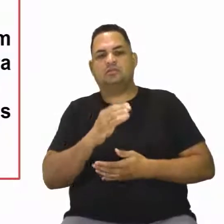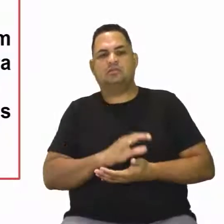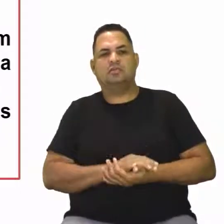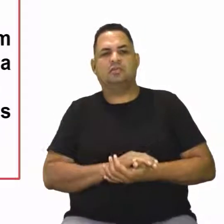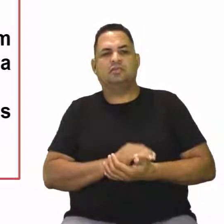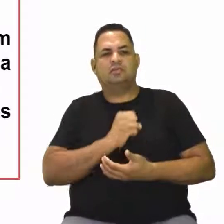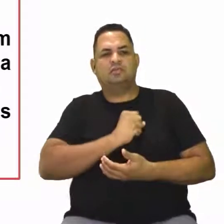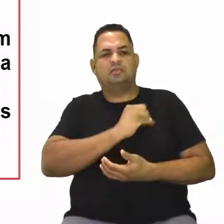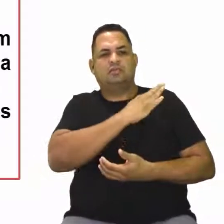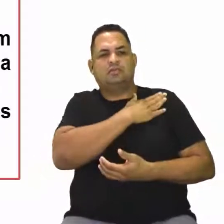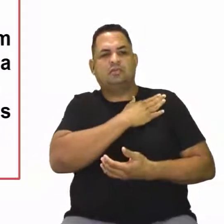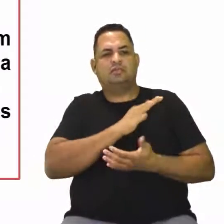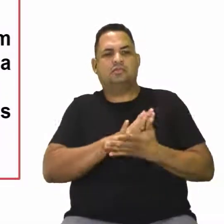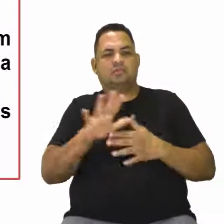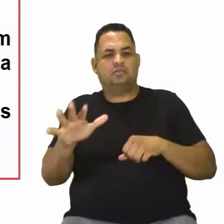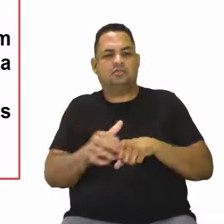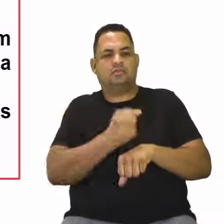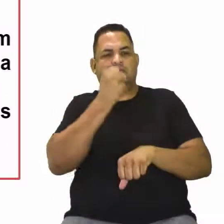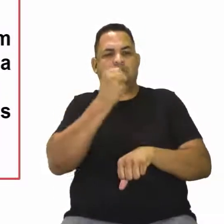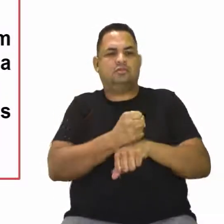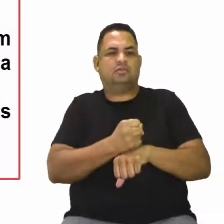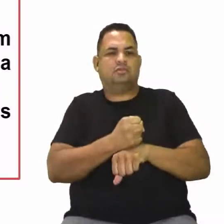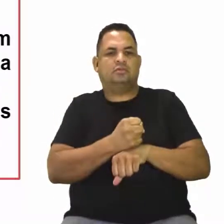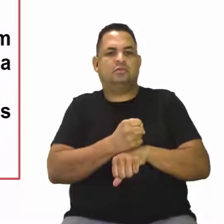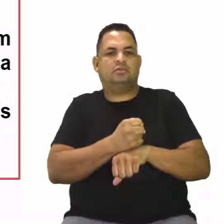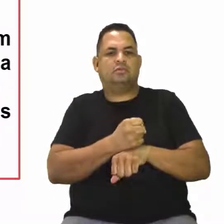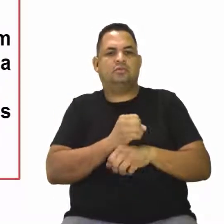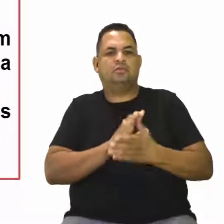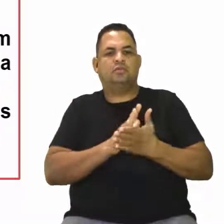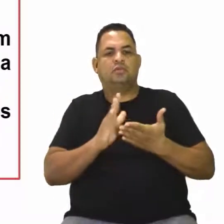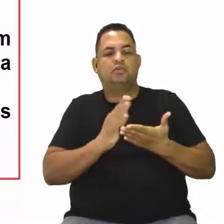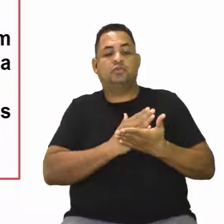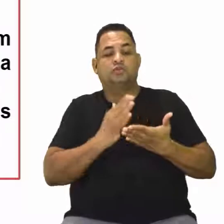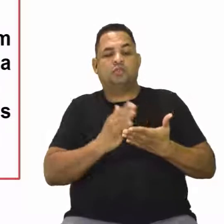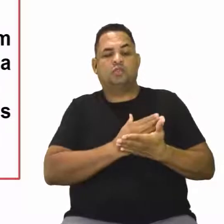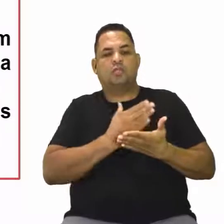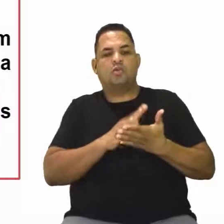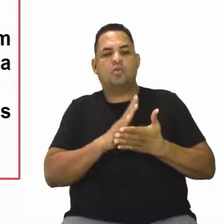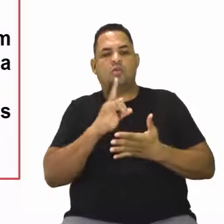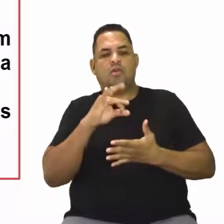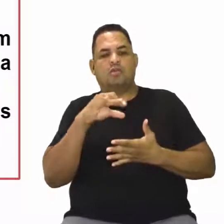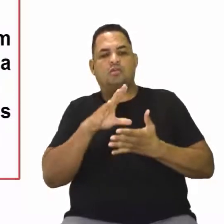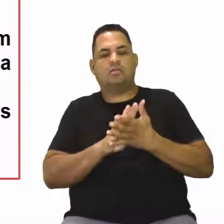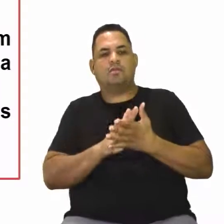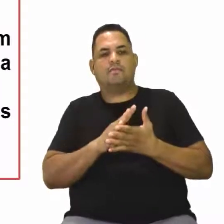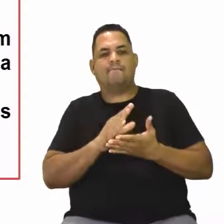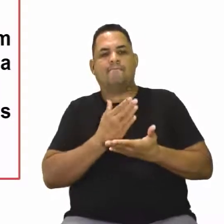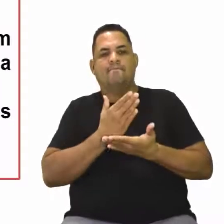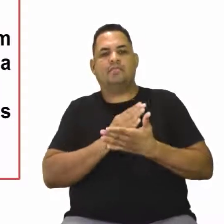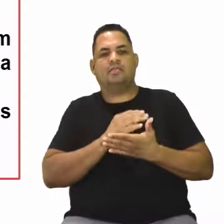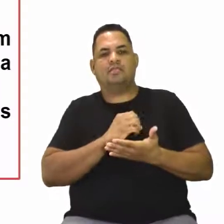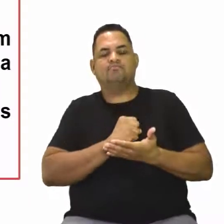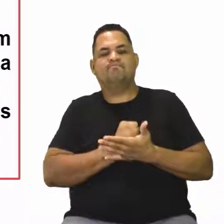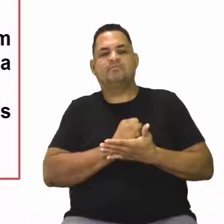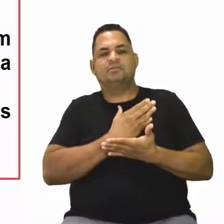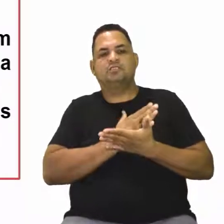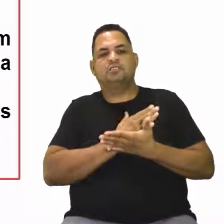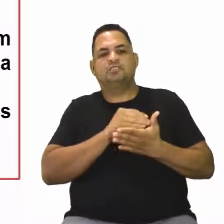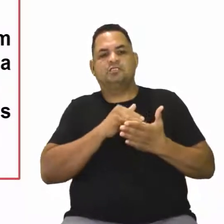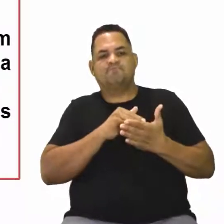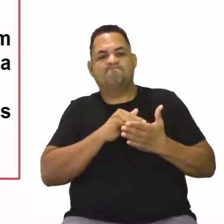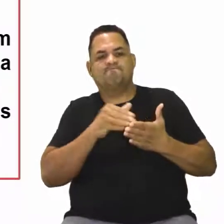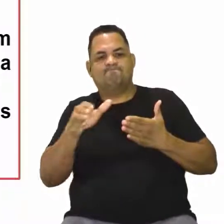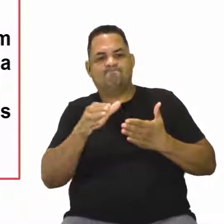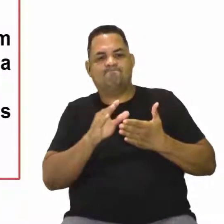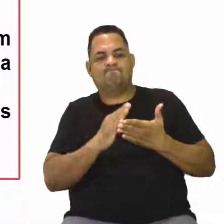militares, chamados de golpista pelo jornal Correios da Manhã, destituíram do poder o presidente